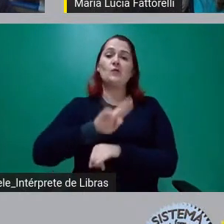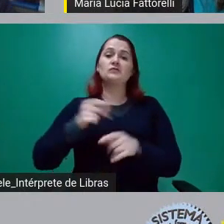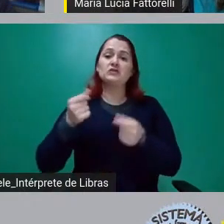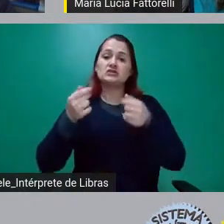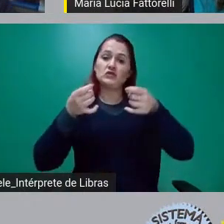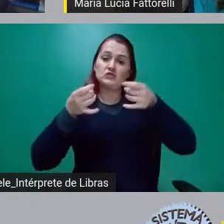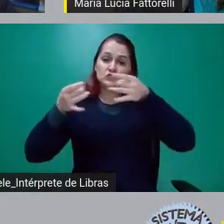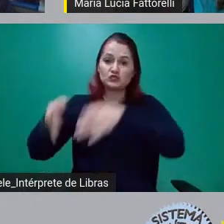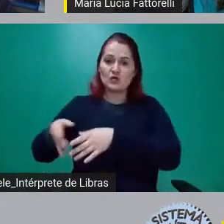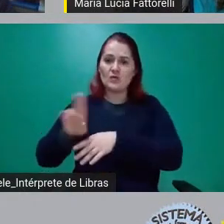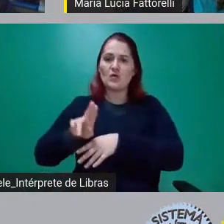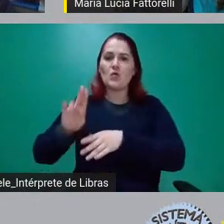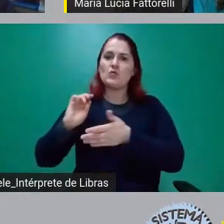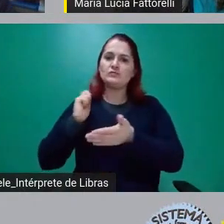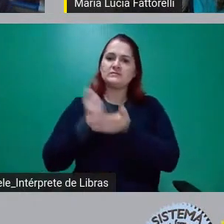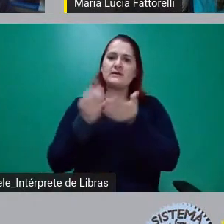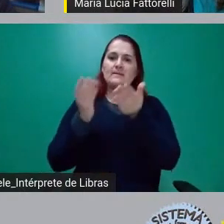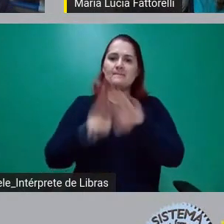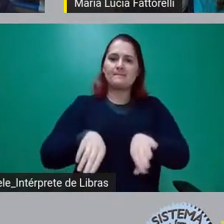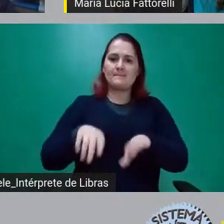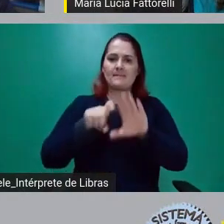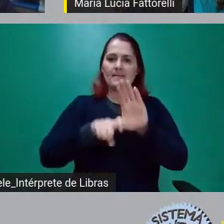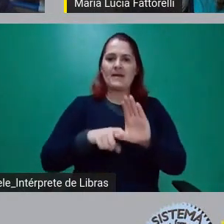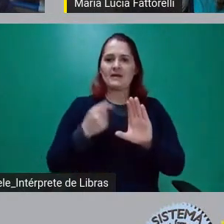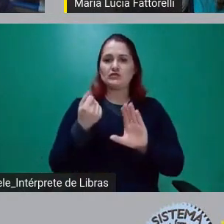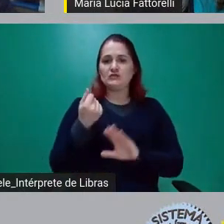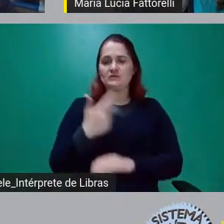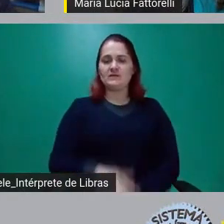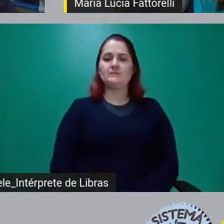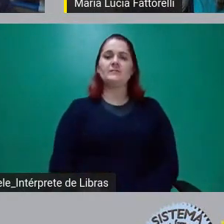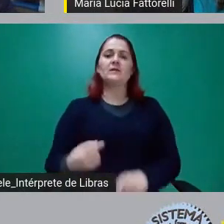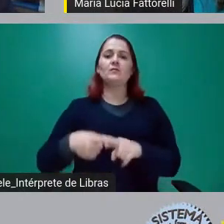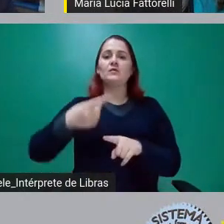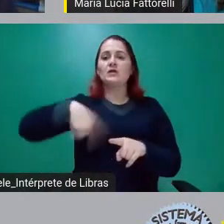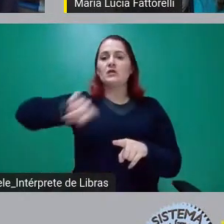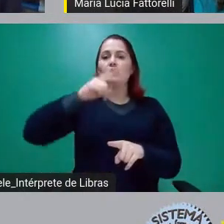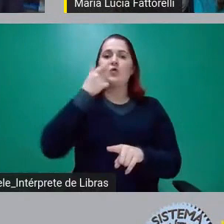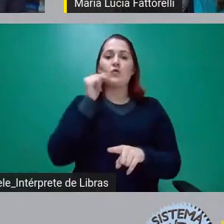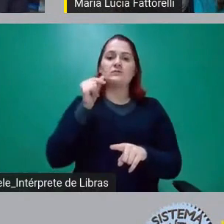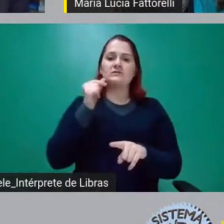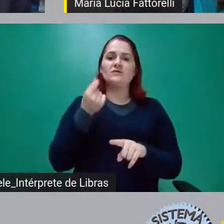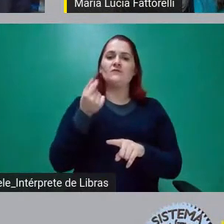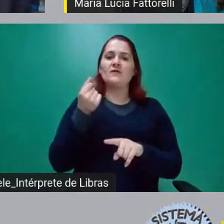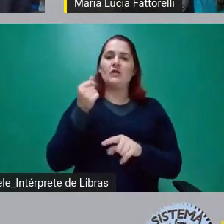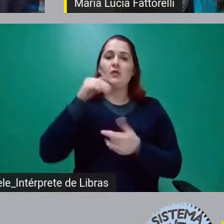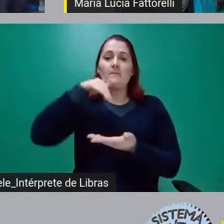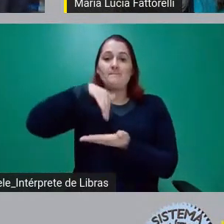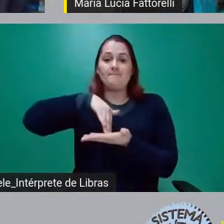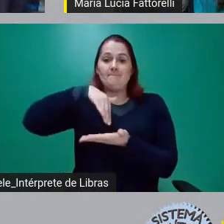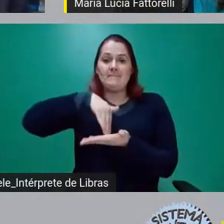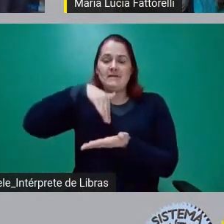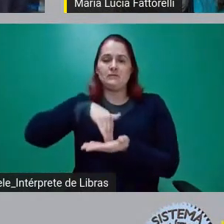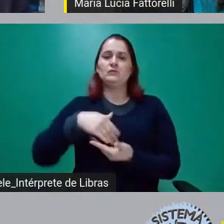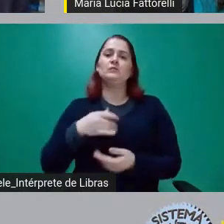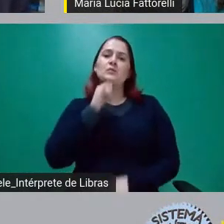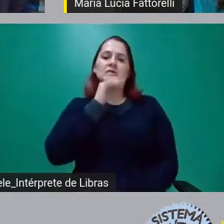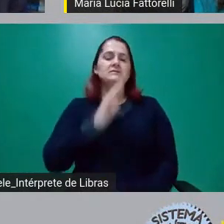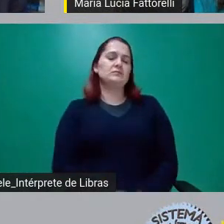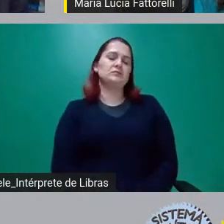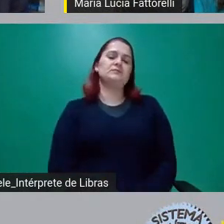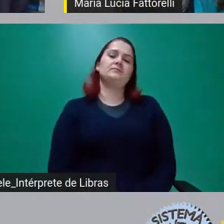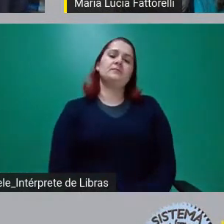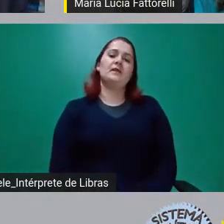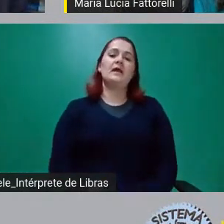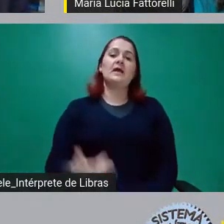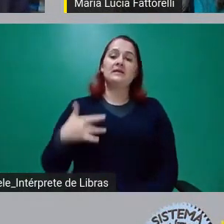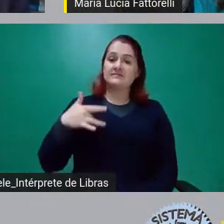quê? Nós tínhamos conquistado o piso. Por exemplo, na saúde, o município tinha que gastar